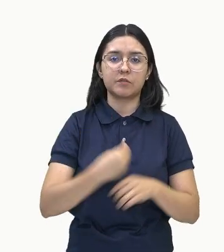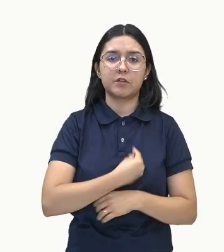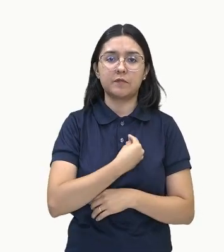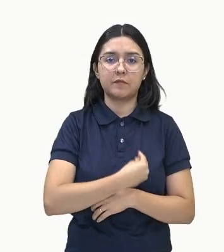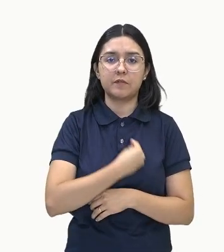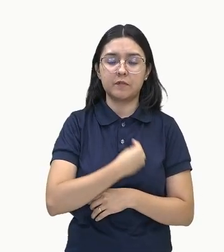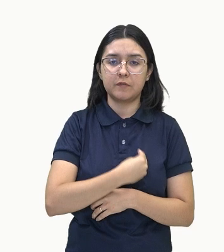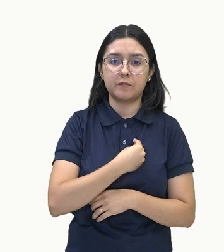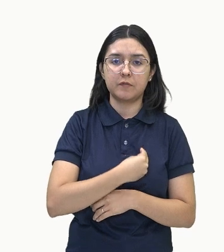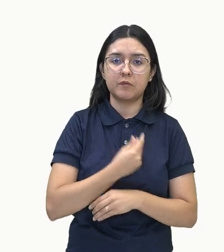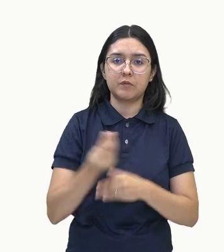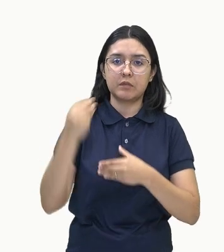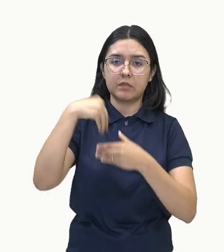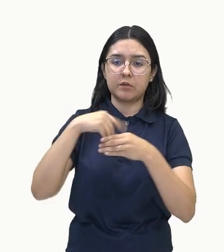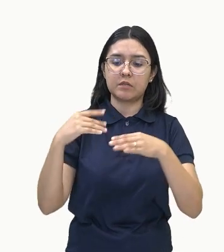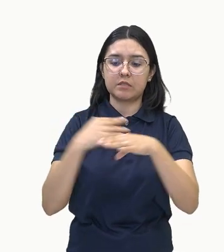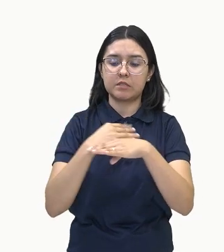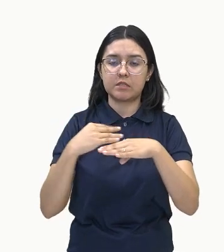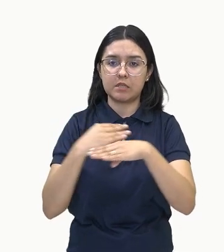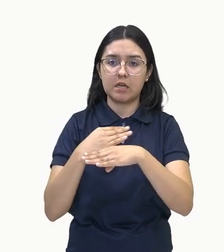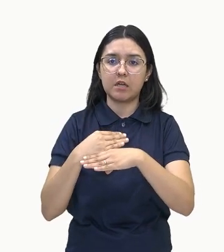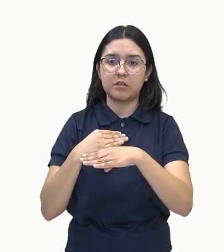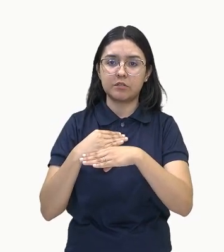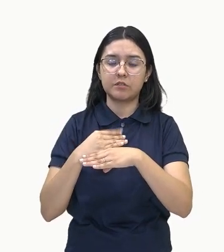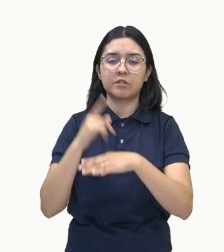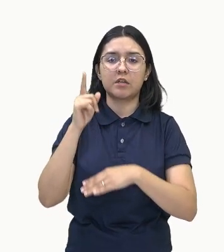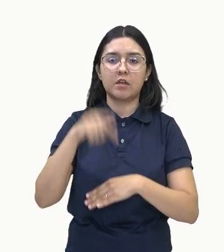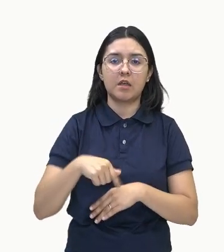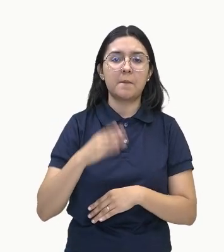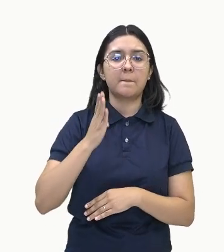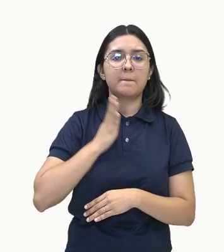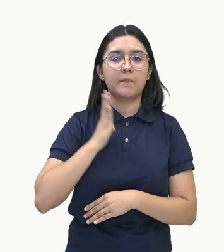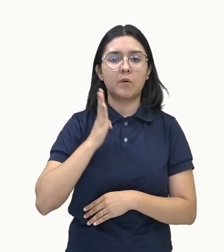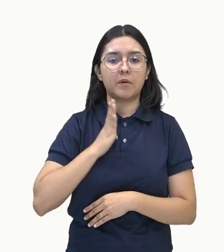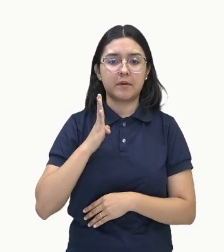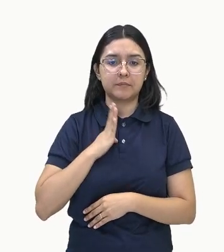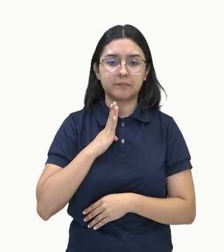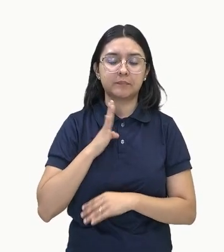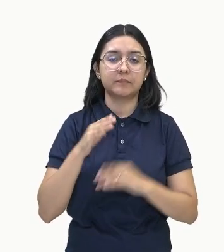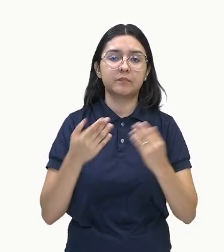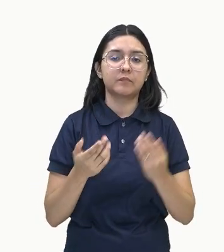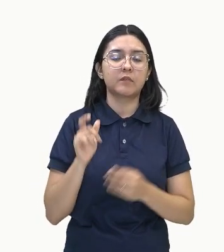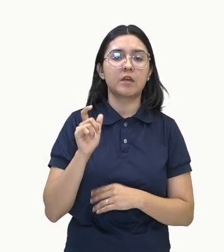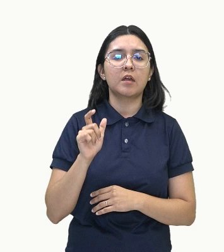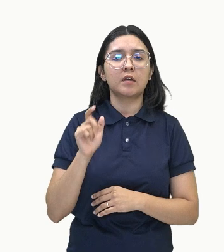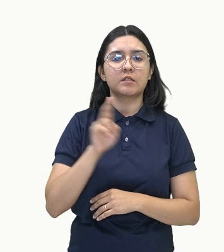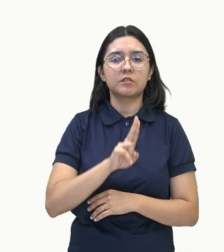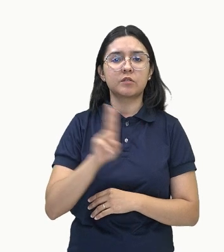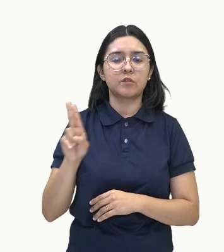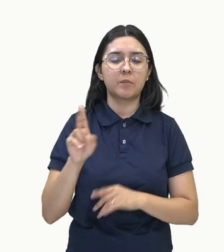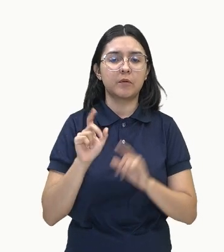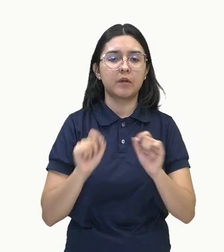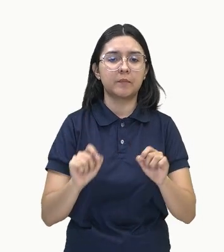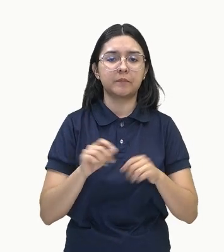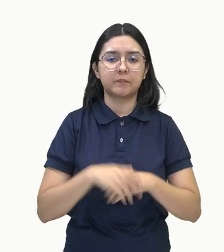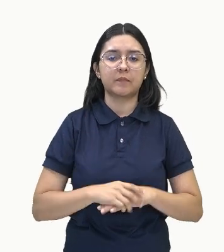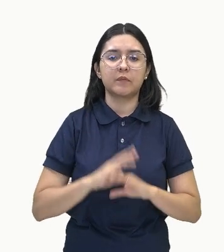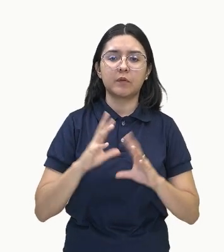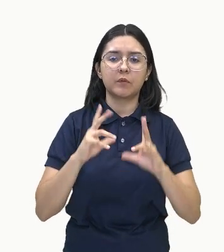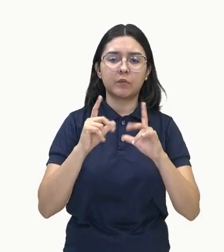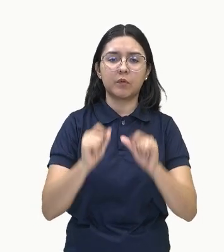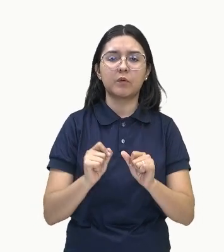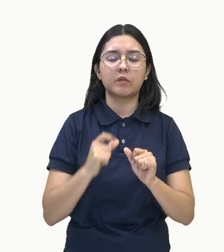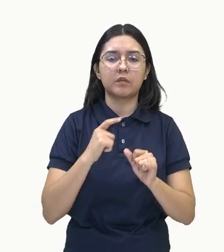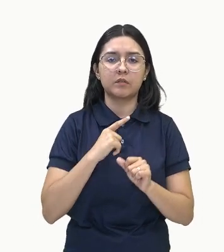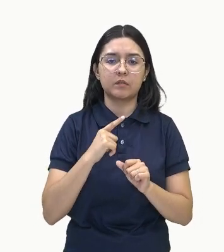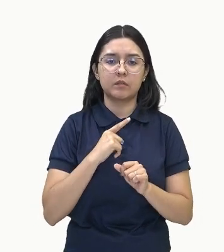de burgueses. E, posteriormente, essa nomenclatura vai ser utilizada para designar todo e